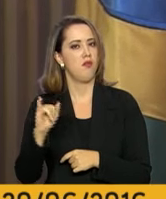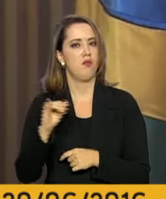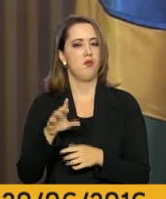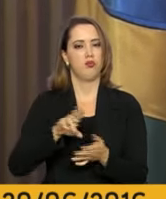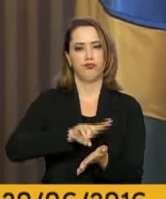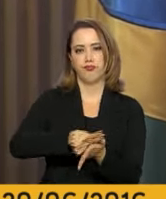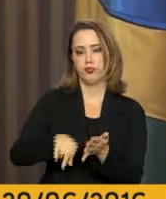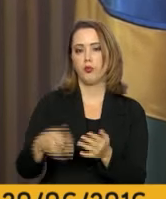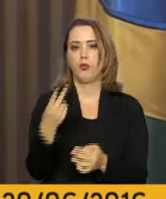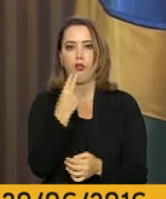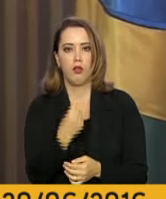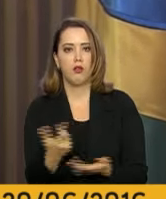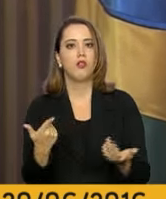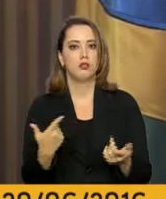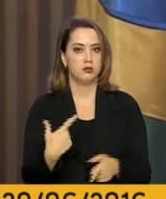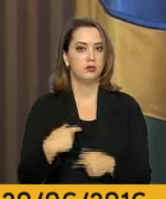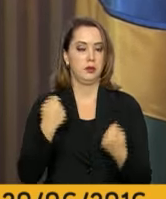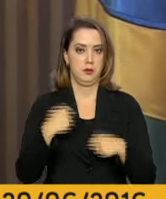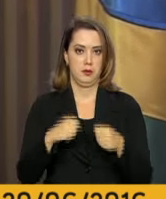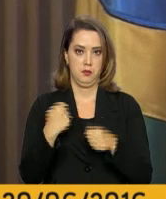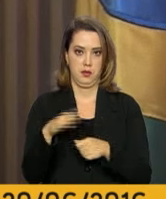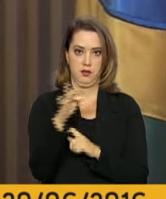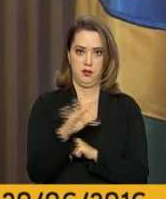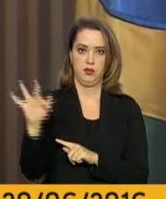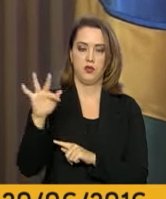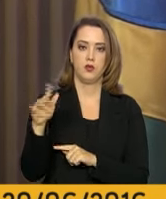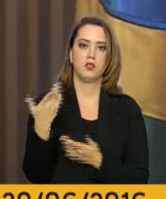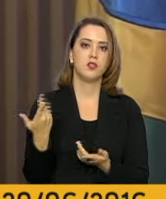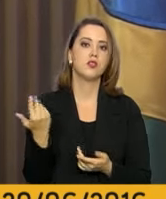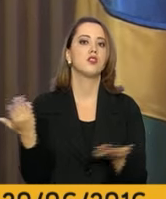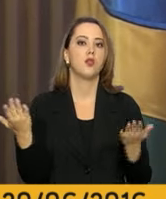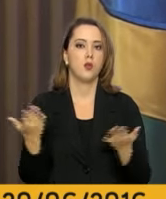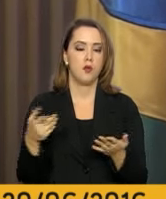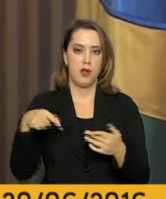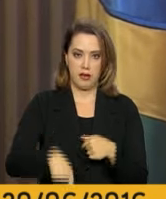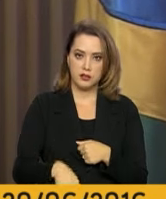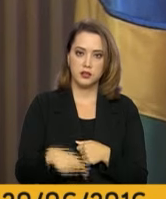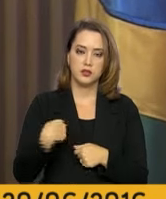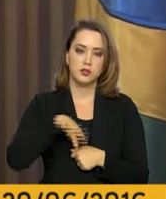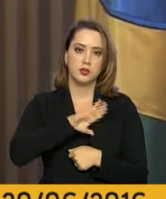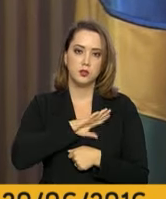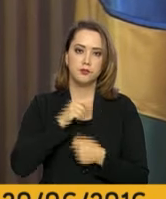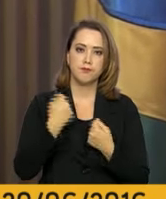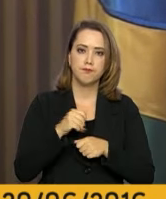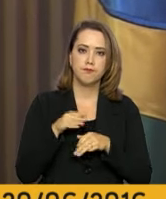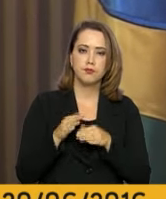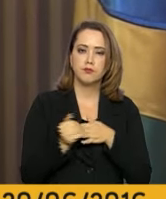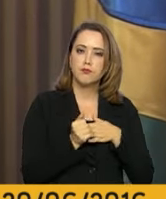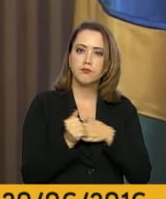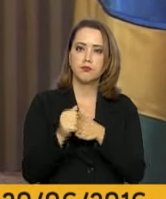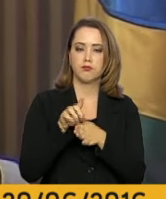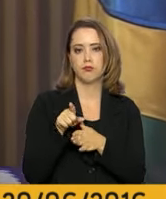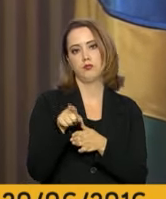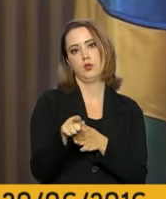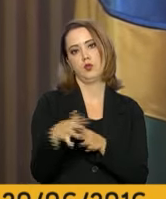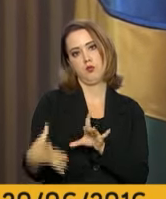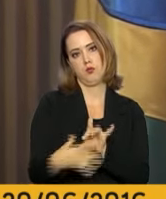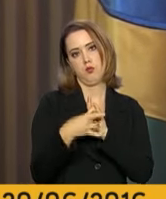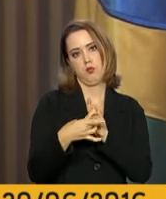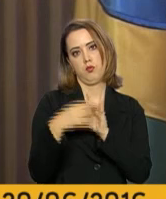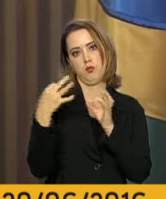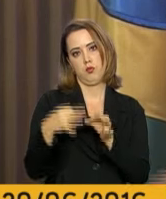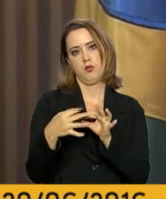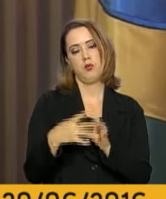e o Italiano não é então Eh aqui nós precisamos caminhar para isso eu tô aproveitando já que eu tô no Exercício da presidência da